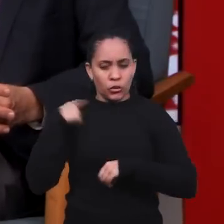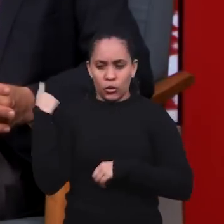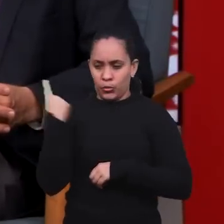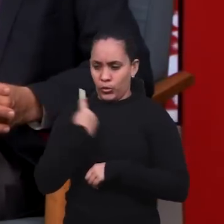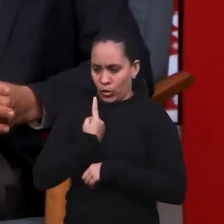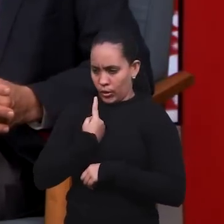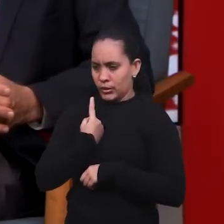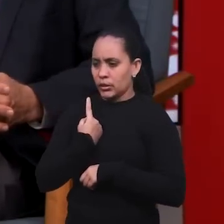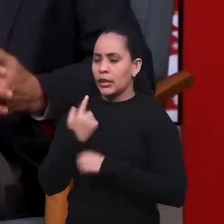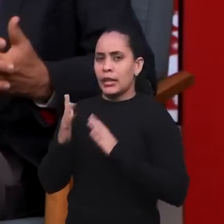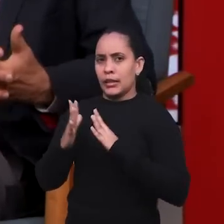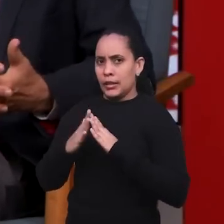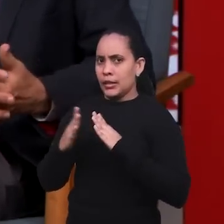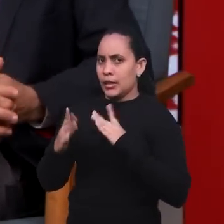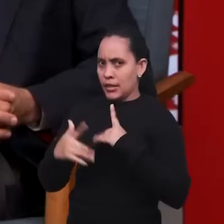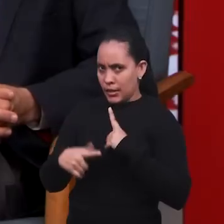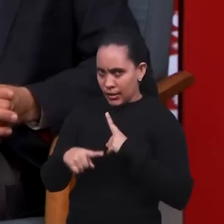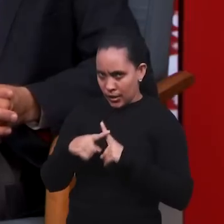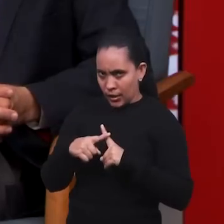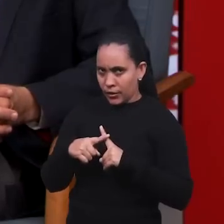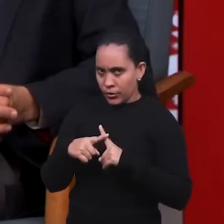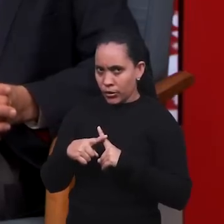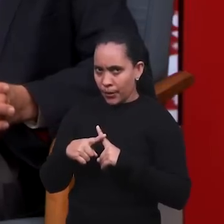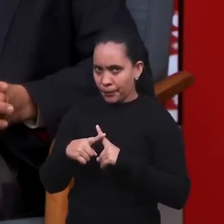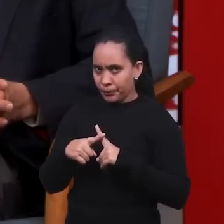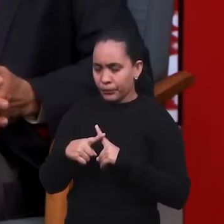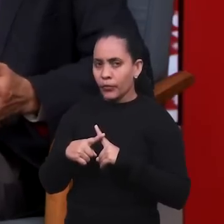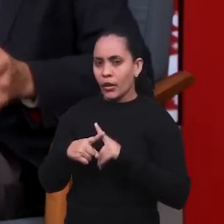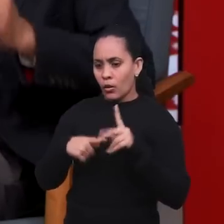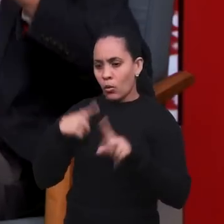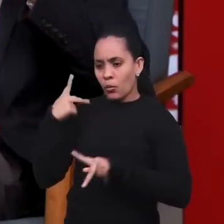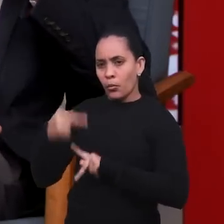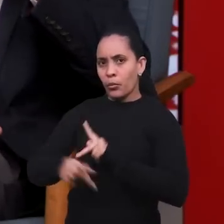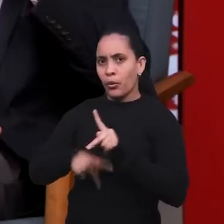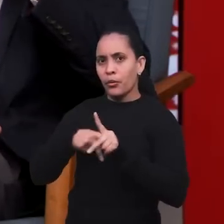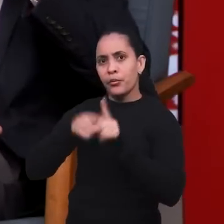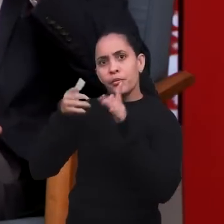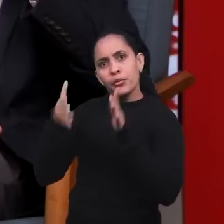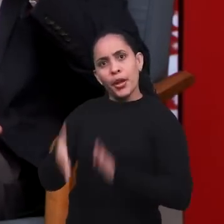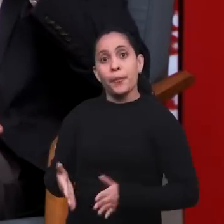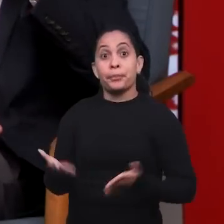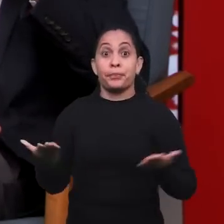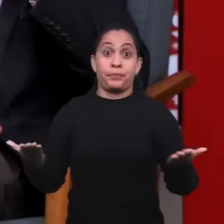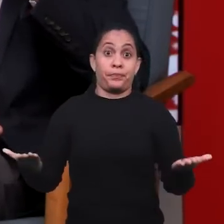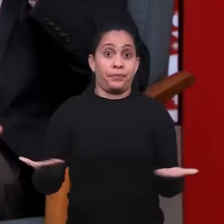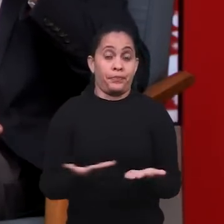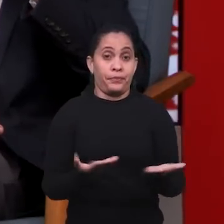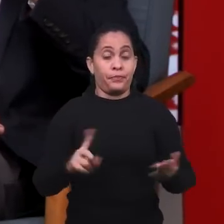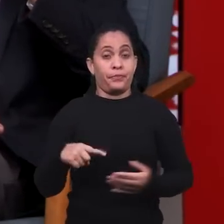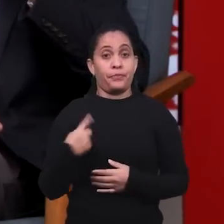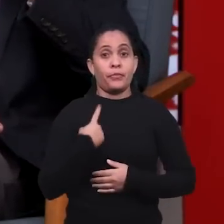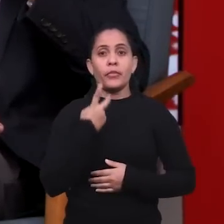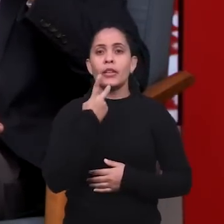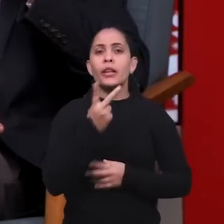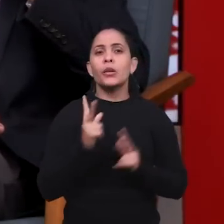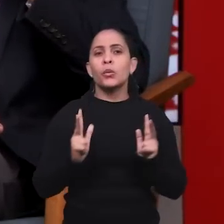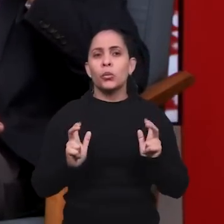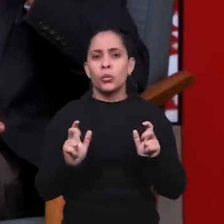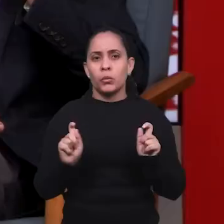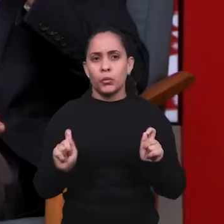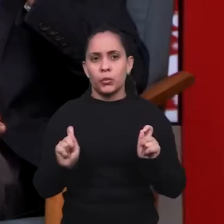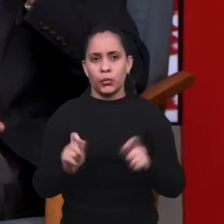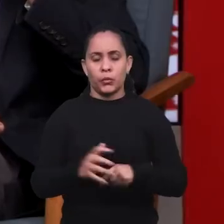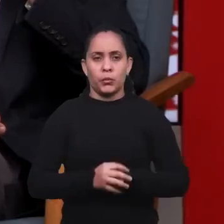igreja, para aquilo que é a vida da igreja. E hoje nós vamos falar sobre